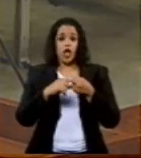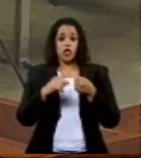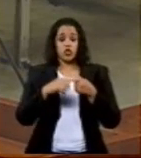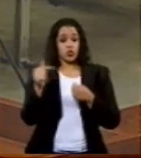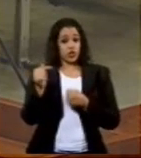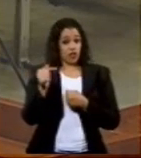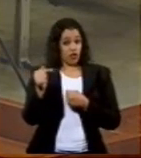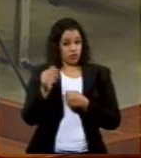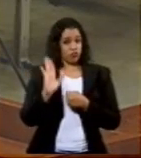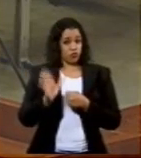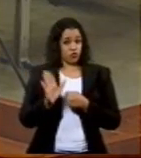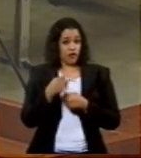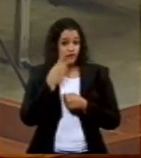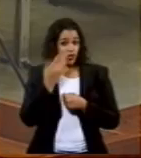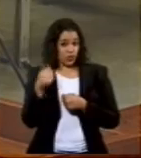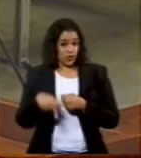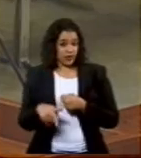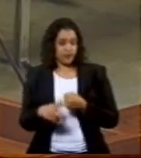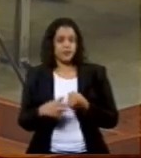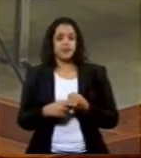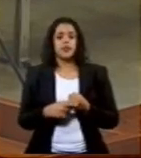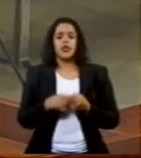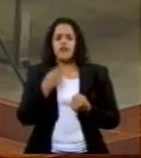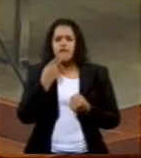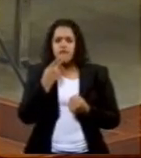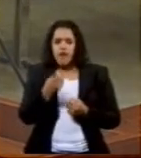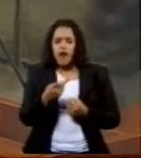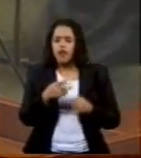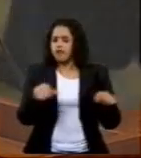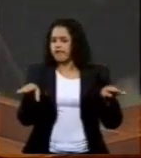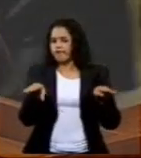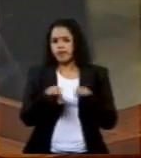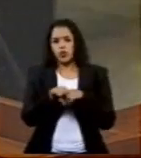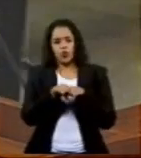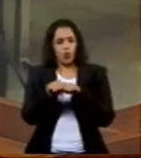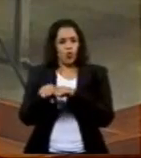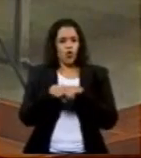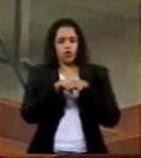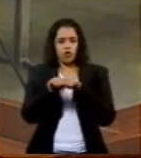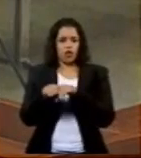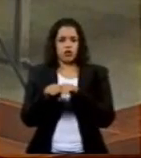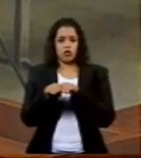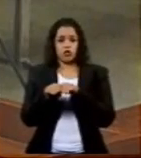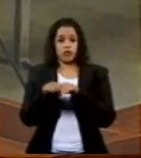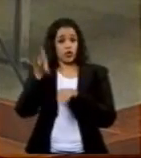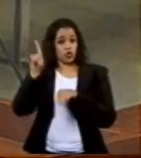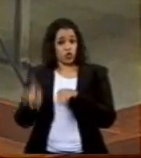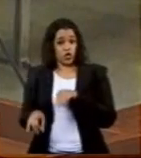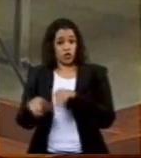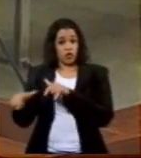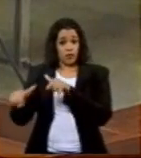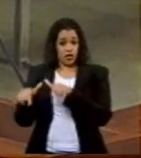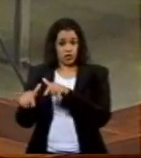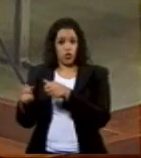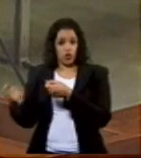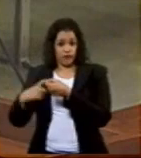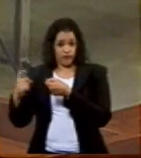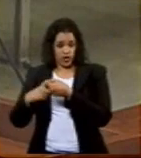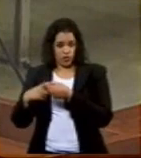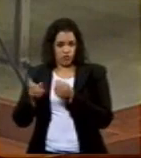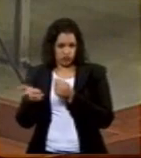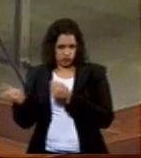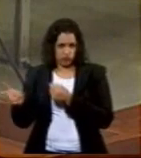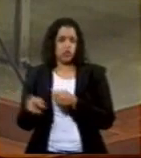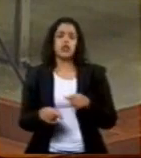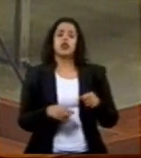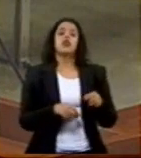7º, que já foi mencionado, e que diz taxativamente da igualdade relacionada aos direitos entre o trabalhador com vínculo permanente